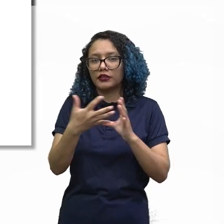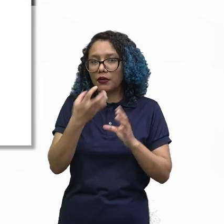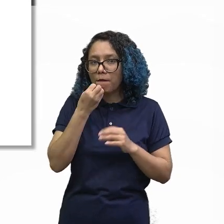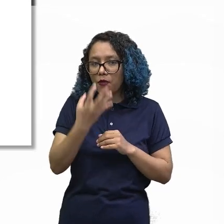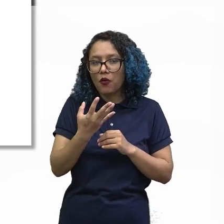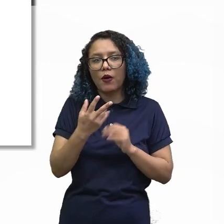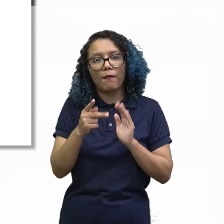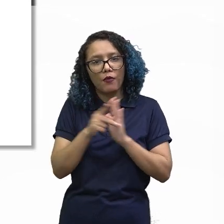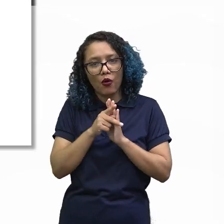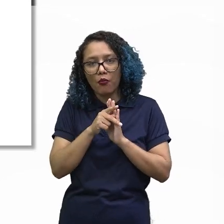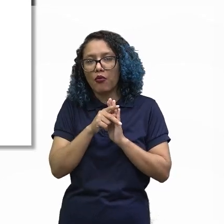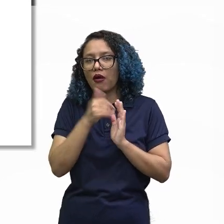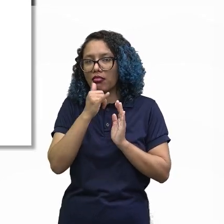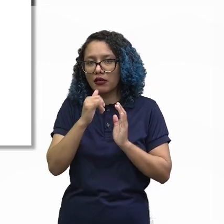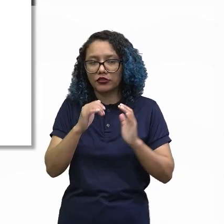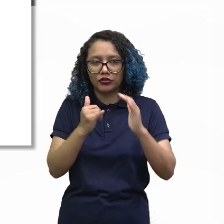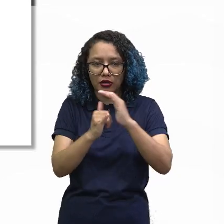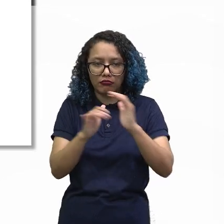nuclear.